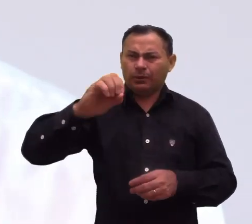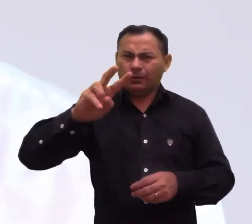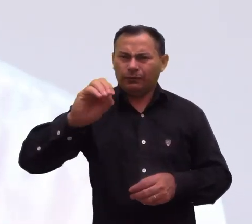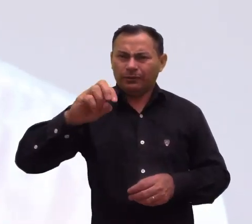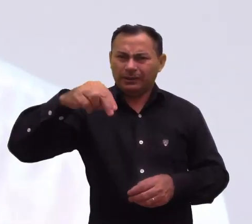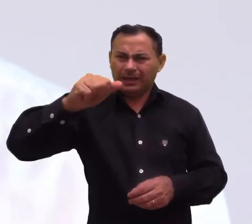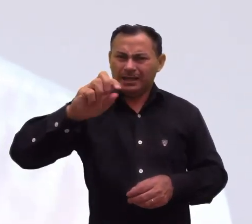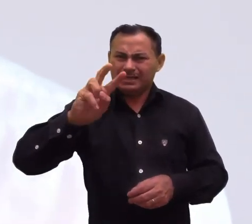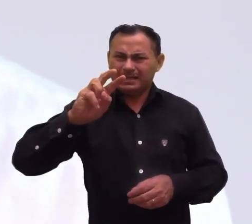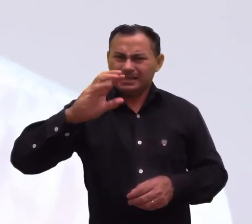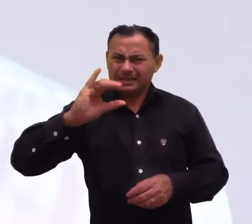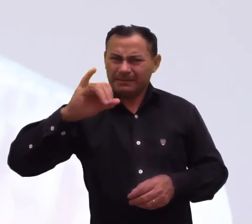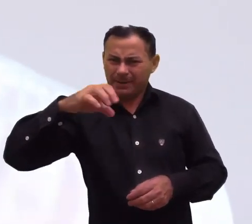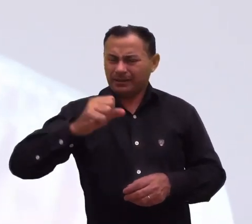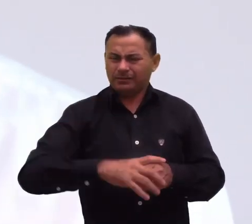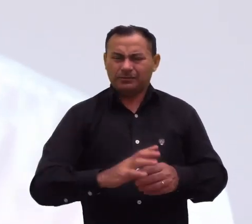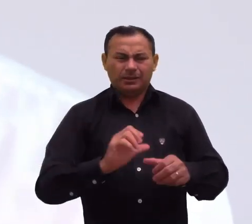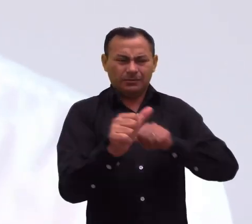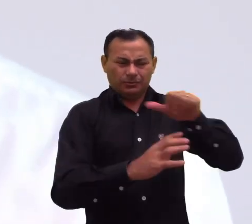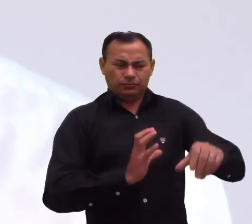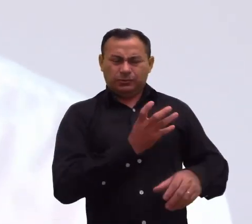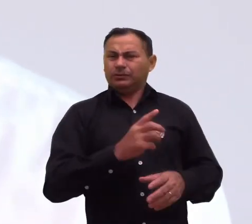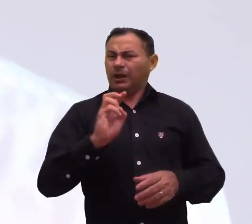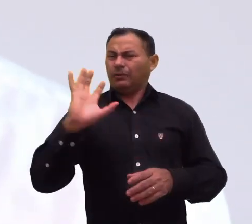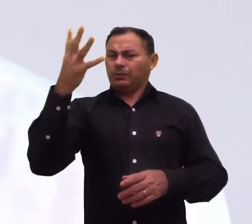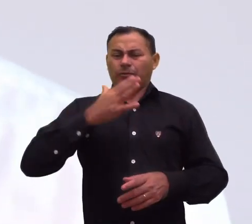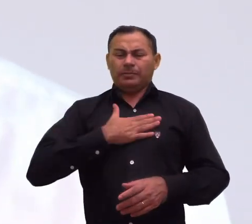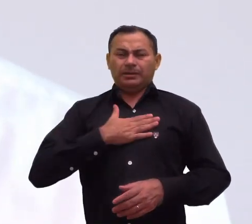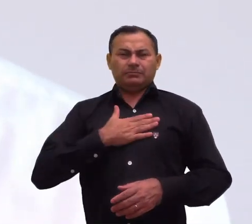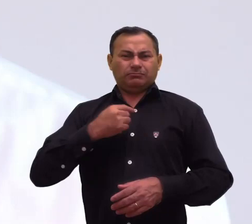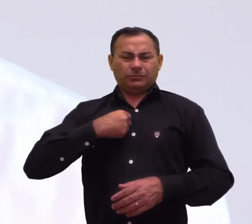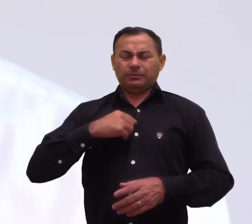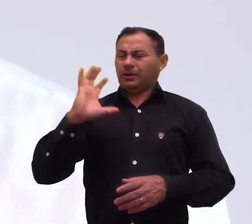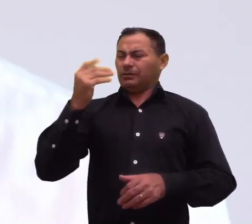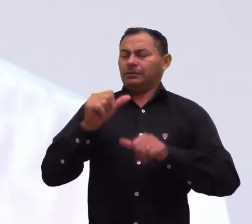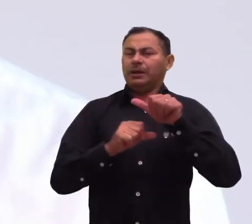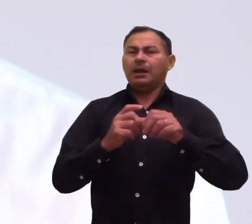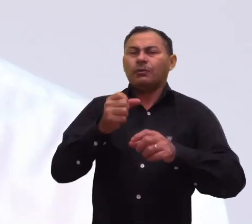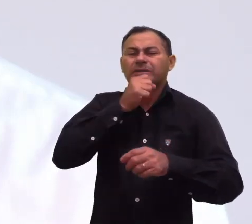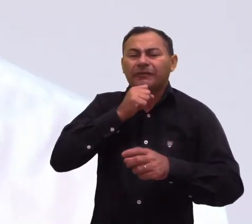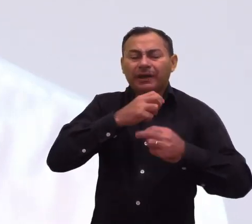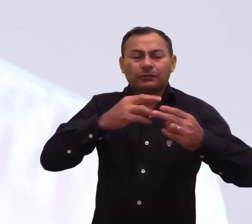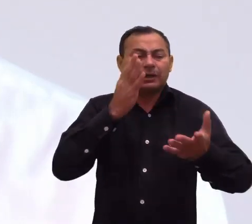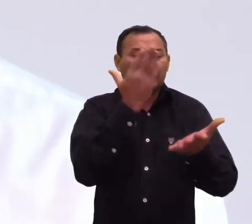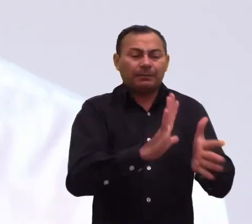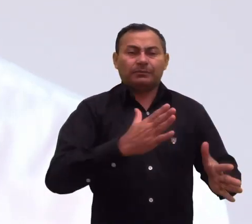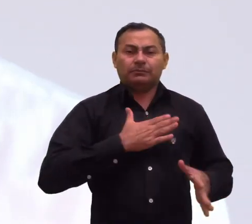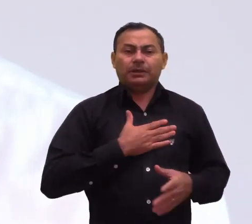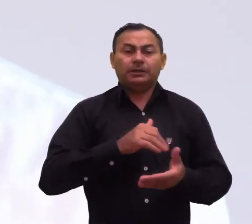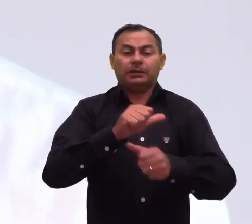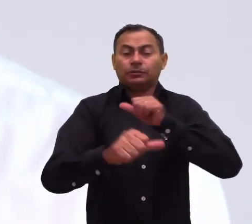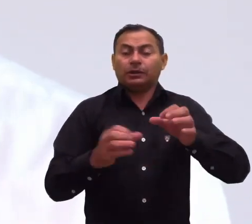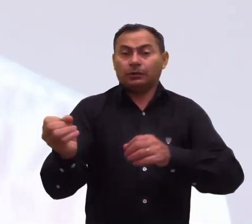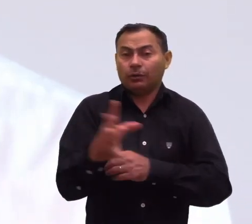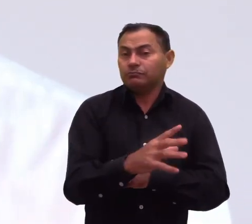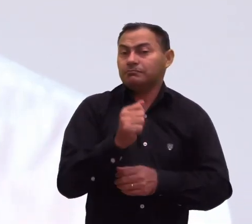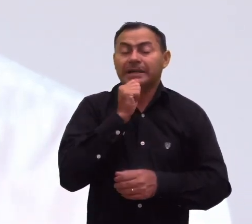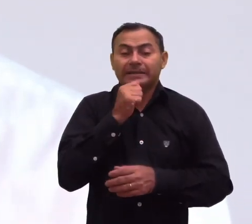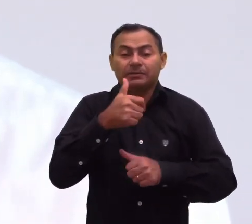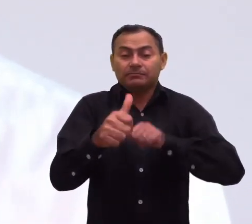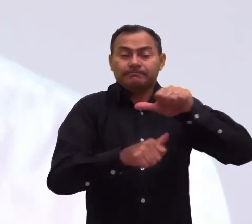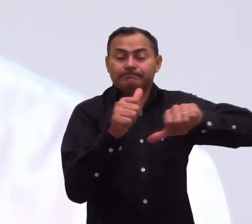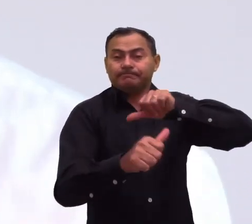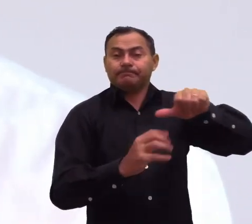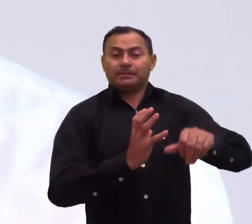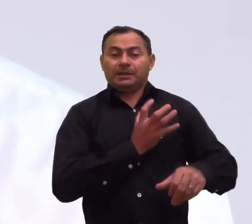o novo nascimento, eu pensava, isso ainda não aconteceu comigo. As coisas velhas ainda não passaram para mim e nem se tornaram